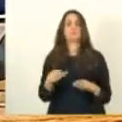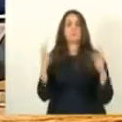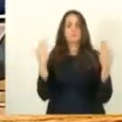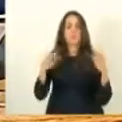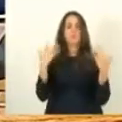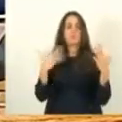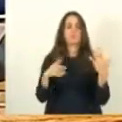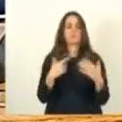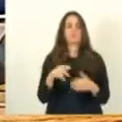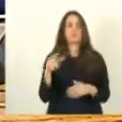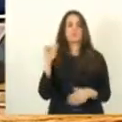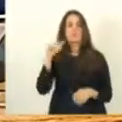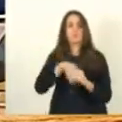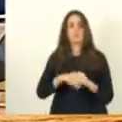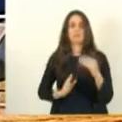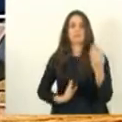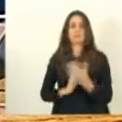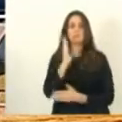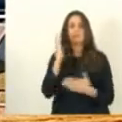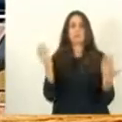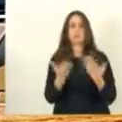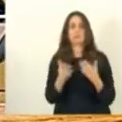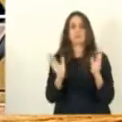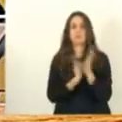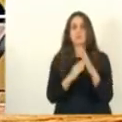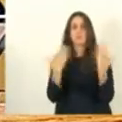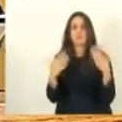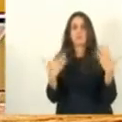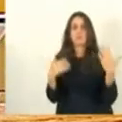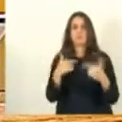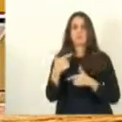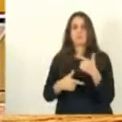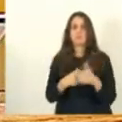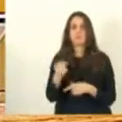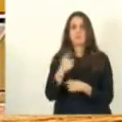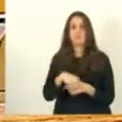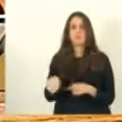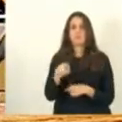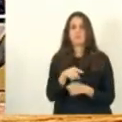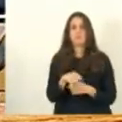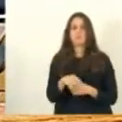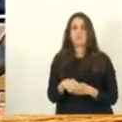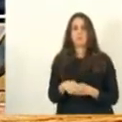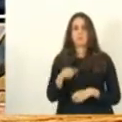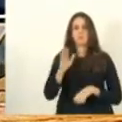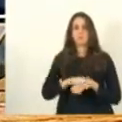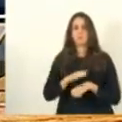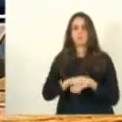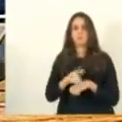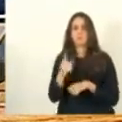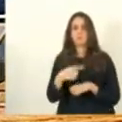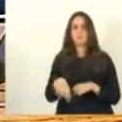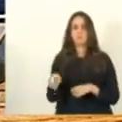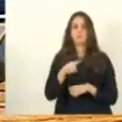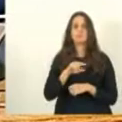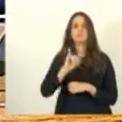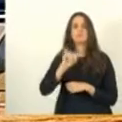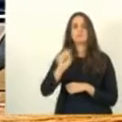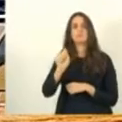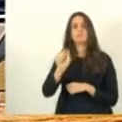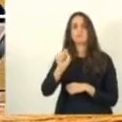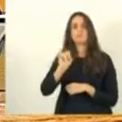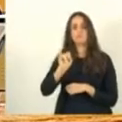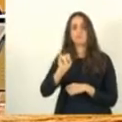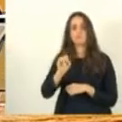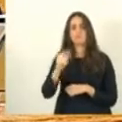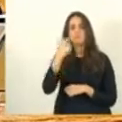nós teremos aqui agora. Parabéns pelo trabalho que vocês estão fazendo lá no IAS.